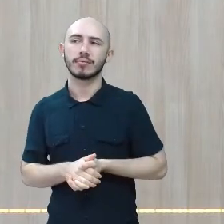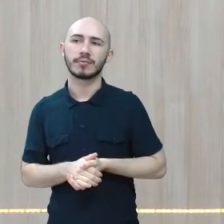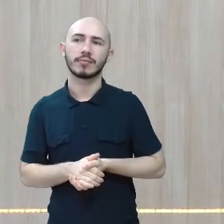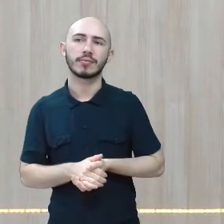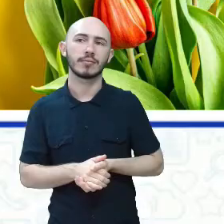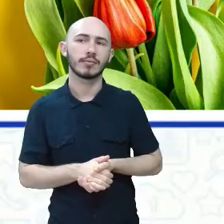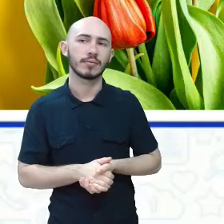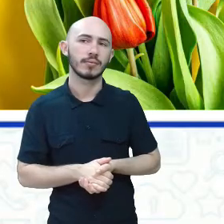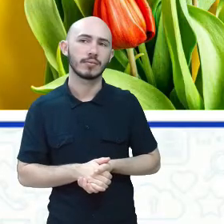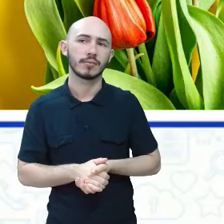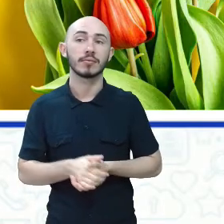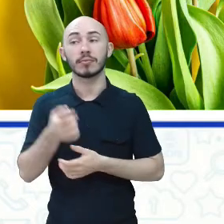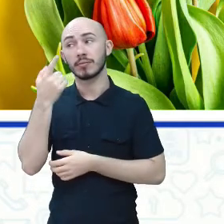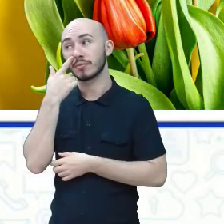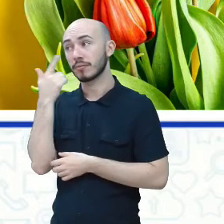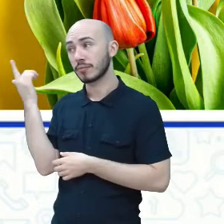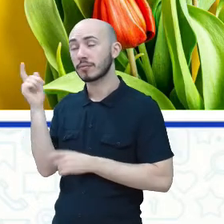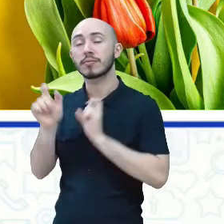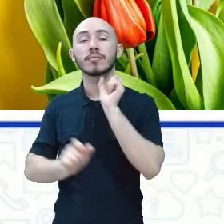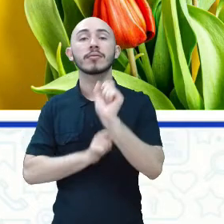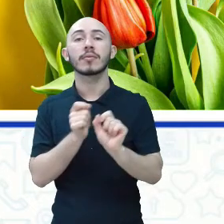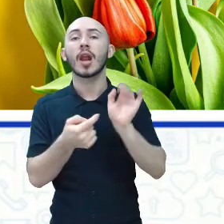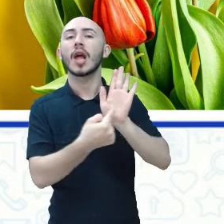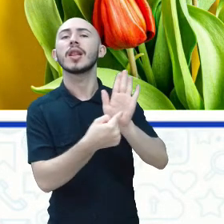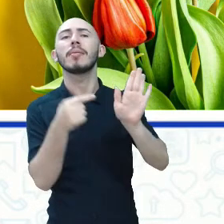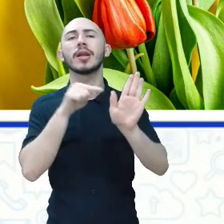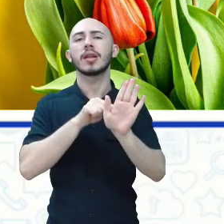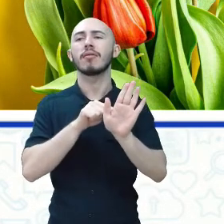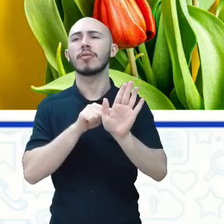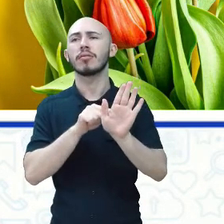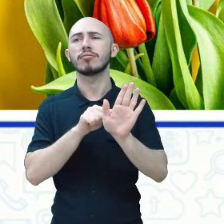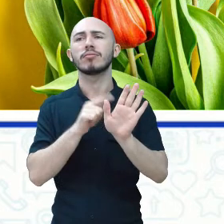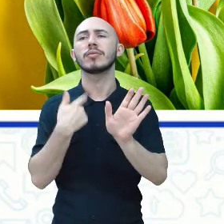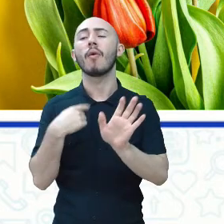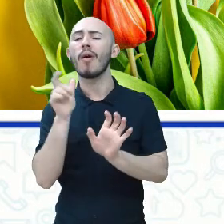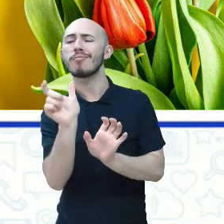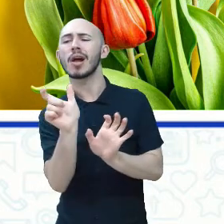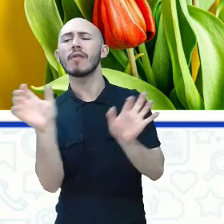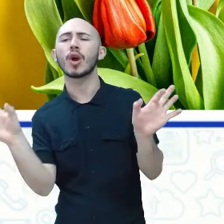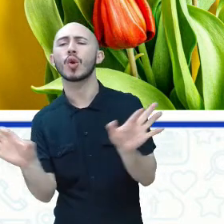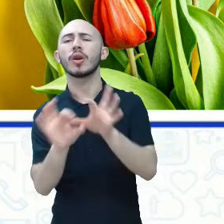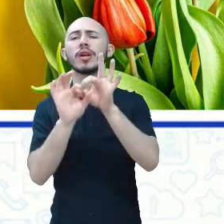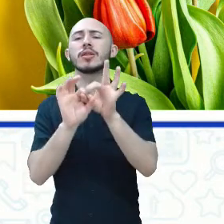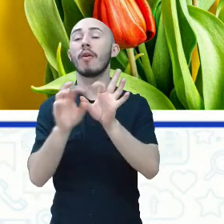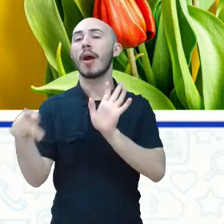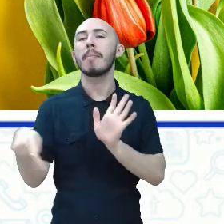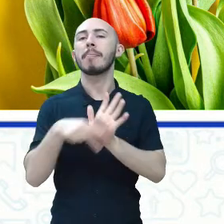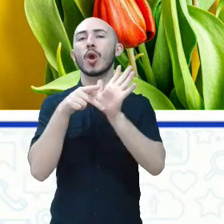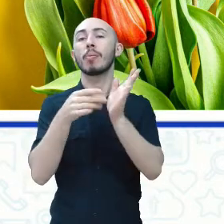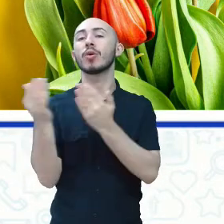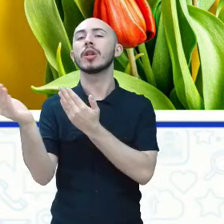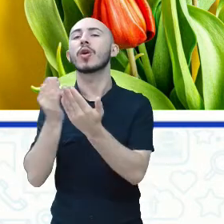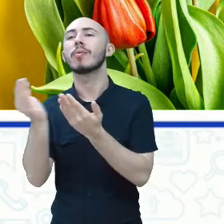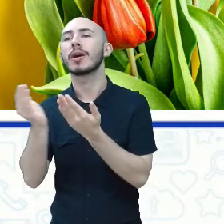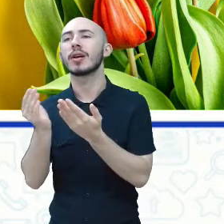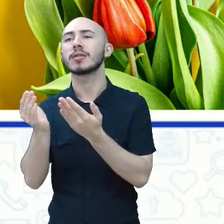Observe que na metáfora, o elemento de conexão característico da